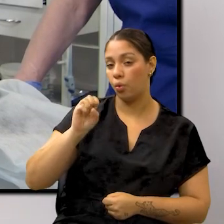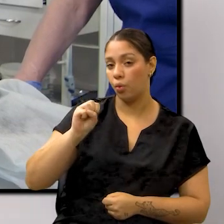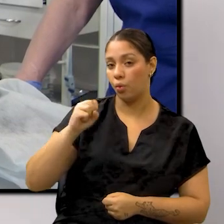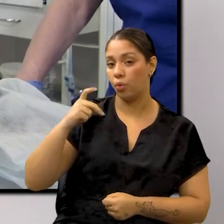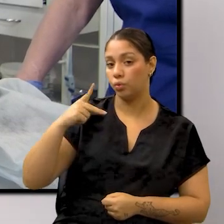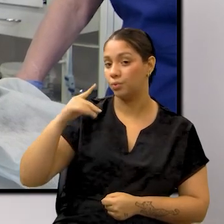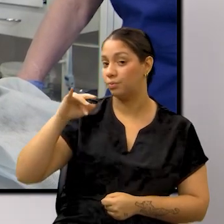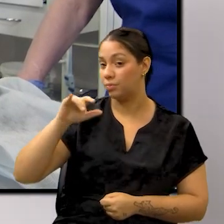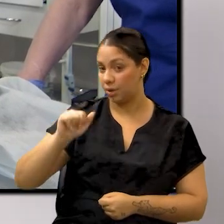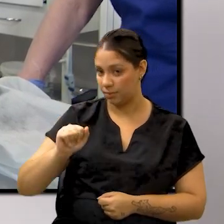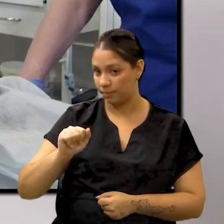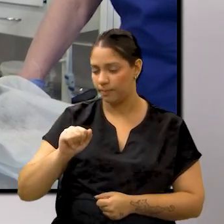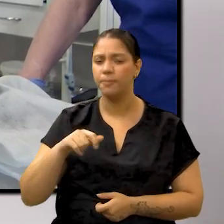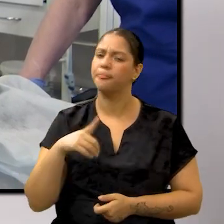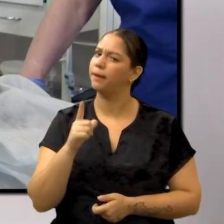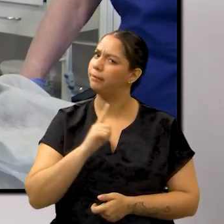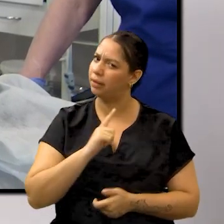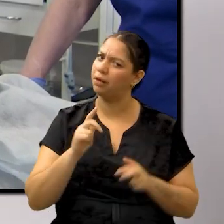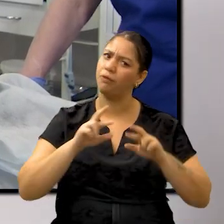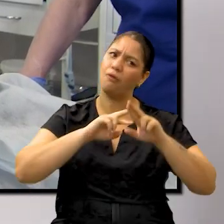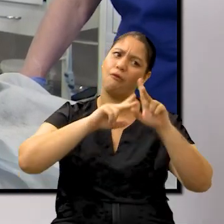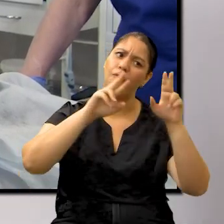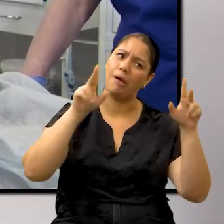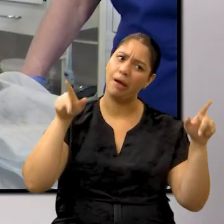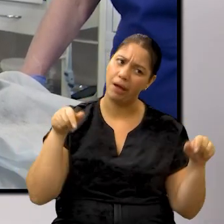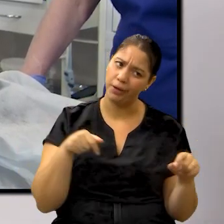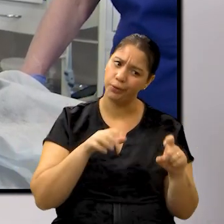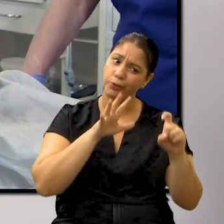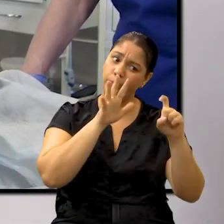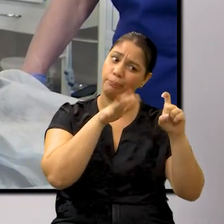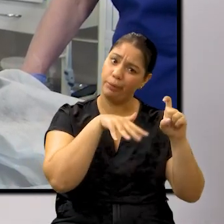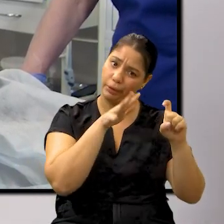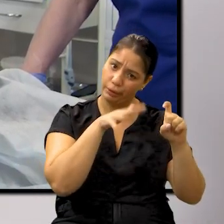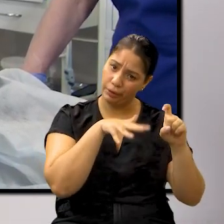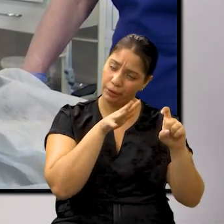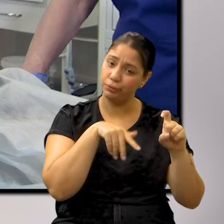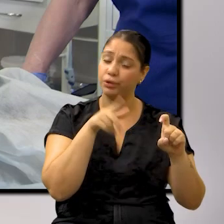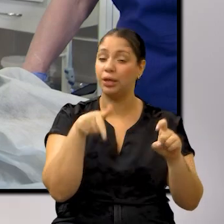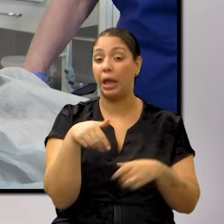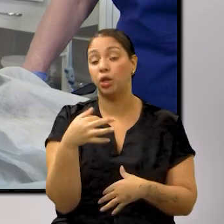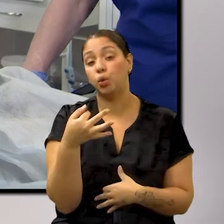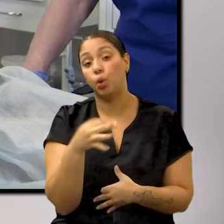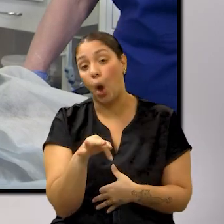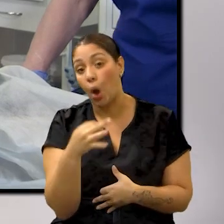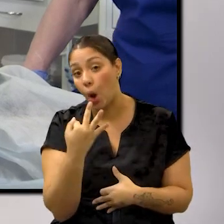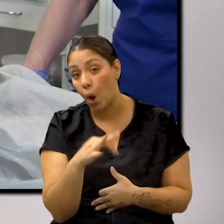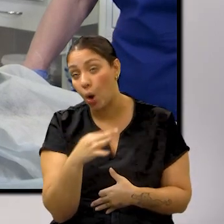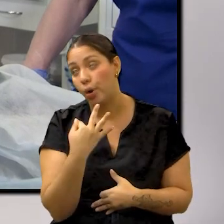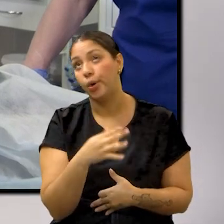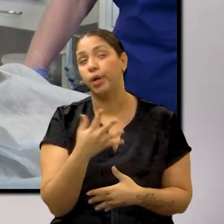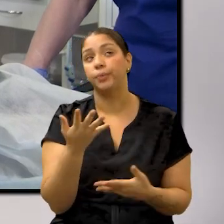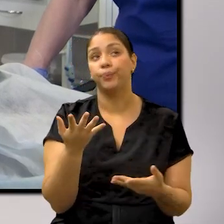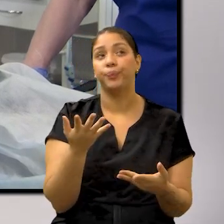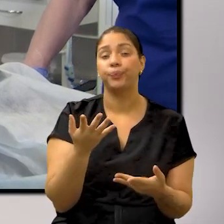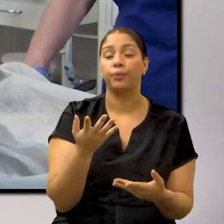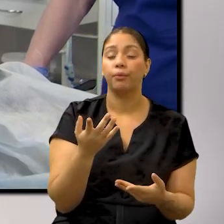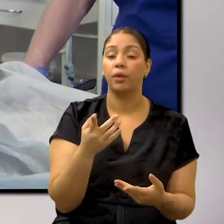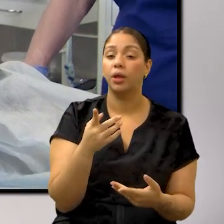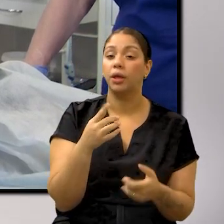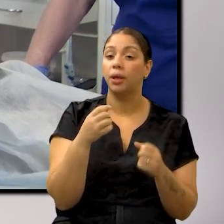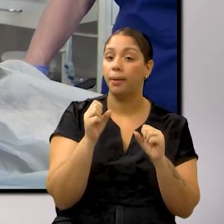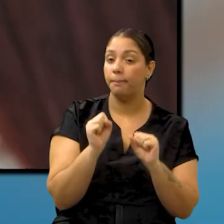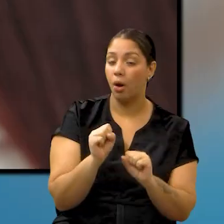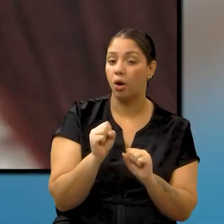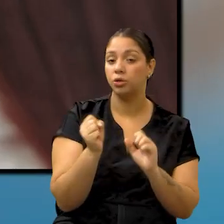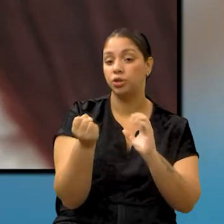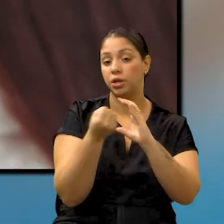exame que tem muitos mitos acerca da realização, né? Muitos pensam que é um exame doloroso, que é um exame